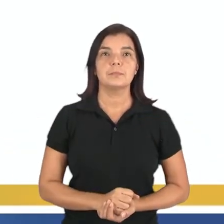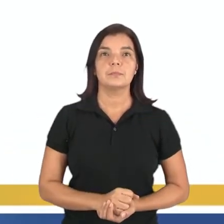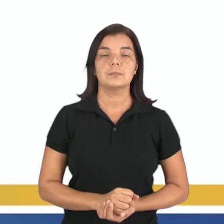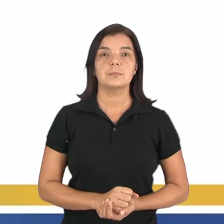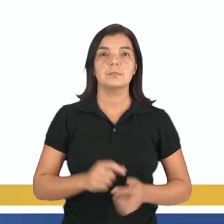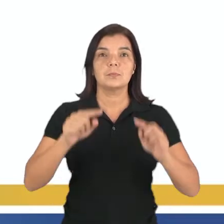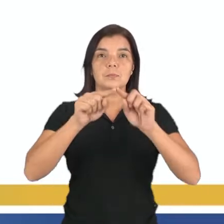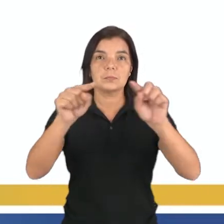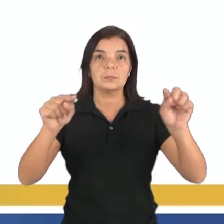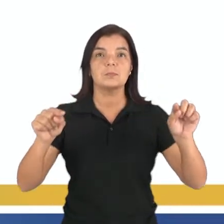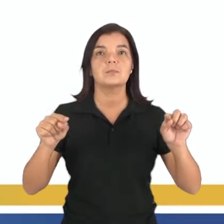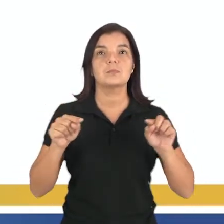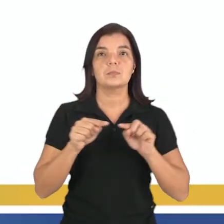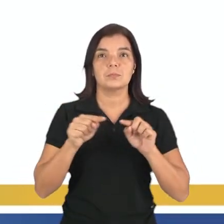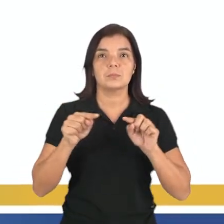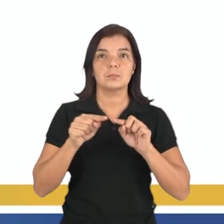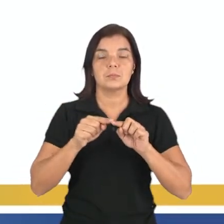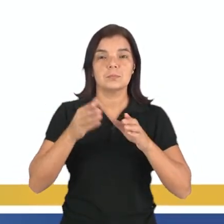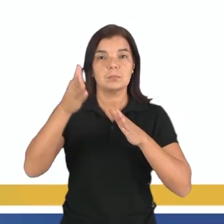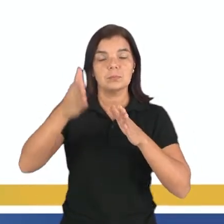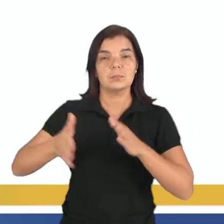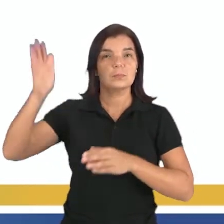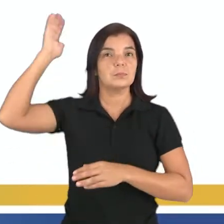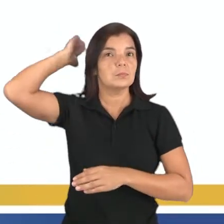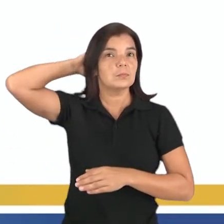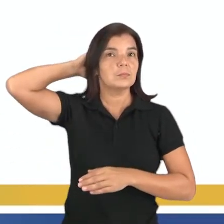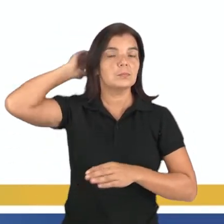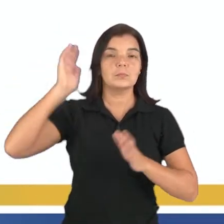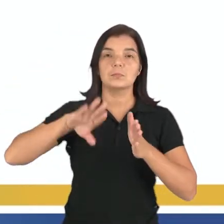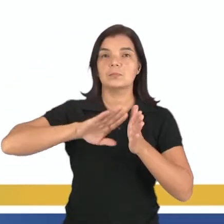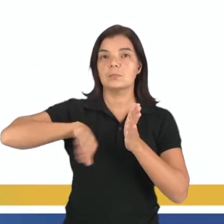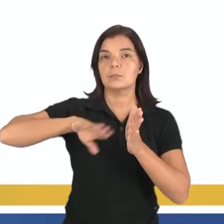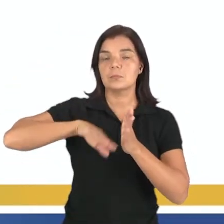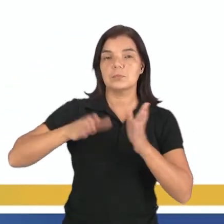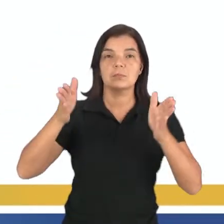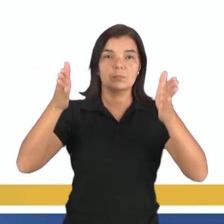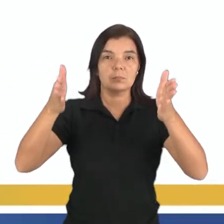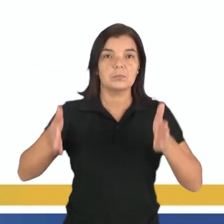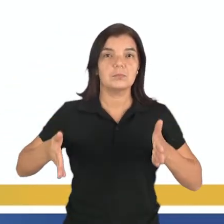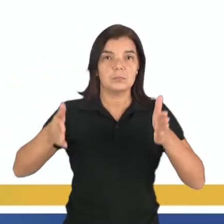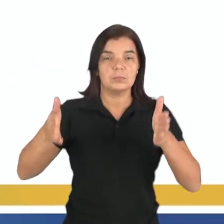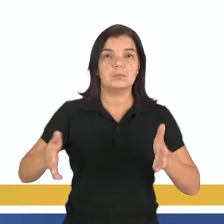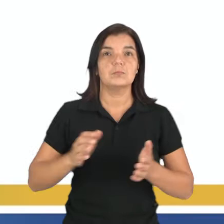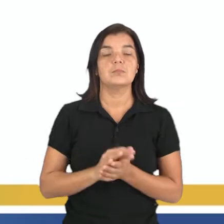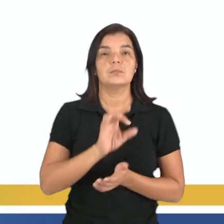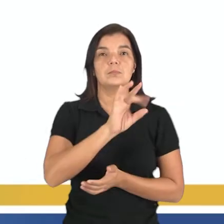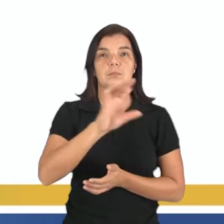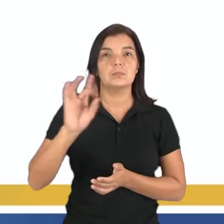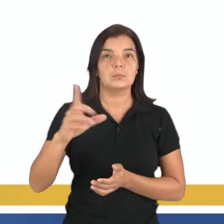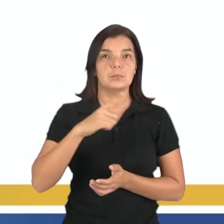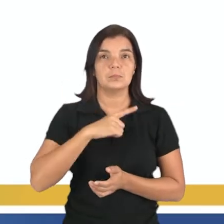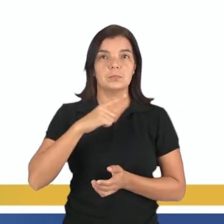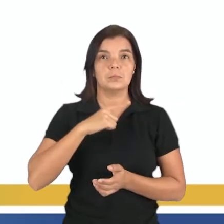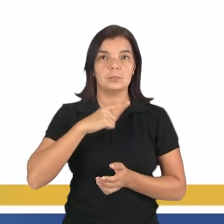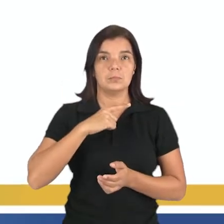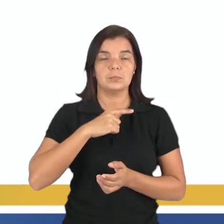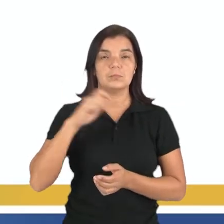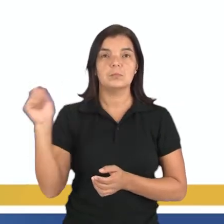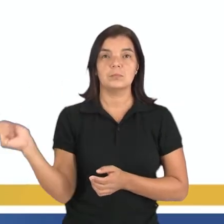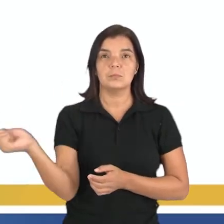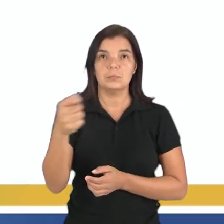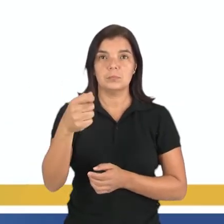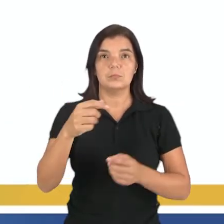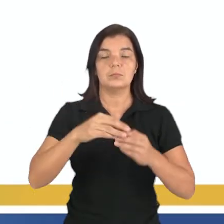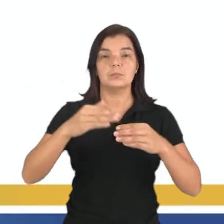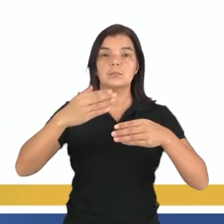A quadra de simples inclui as linhas de fundo e exclui as linhas laterais externas. Cada jogador tem 2 áreas de saque.